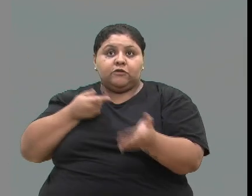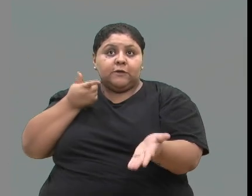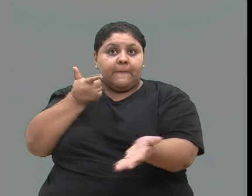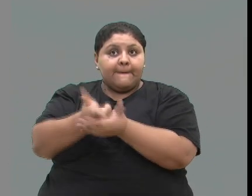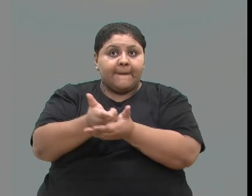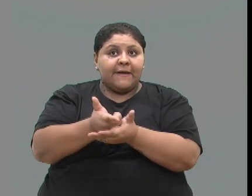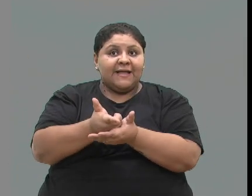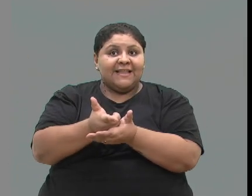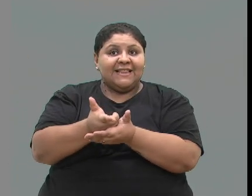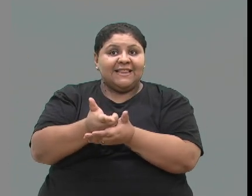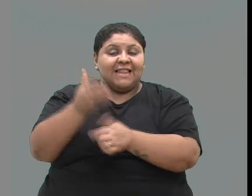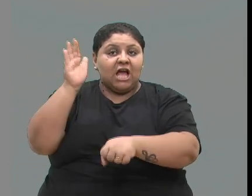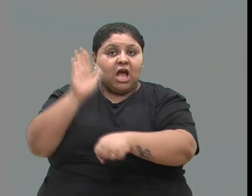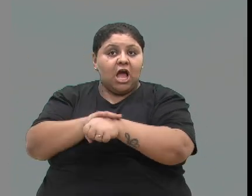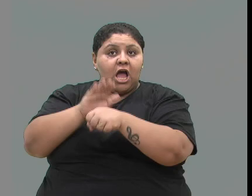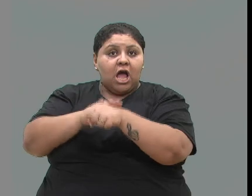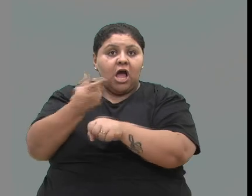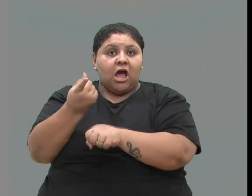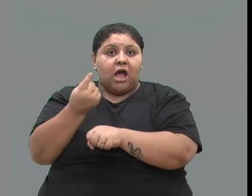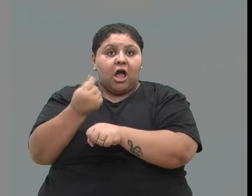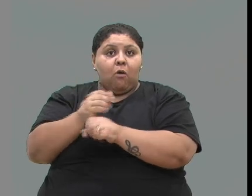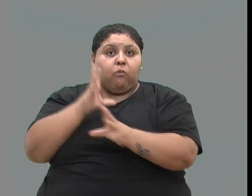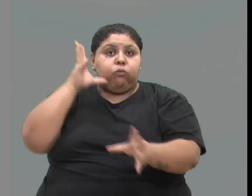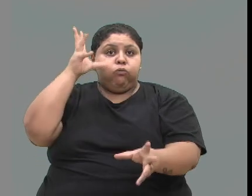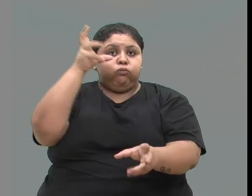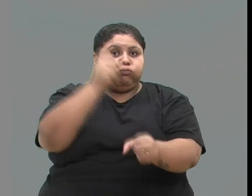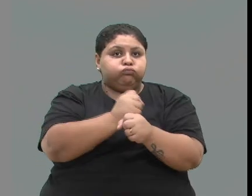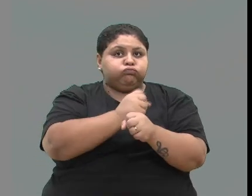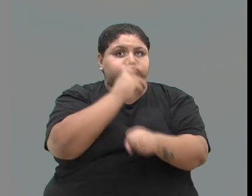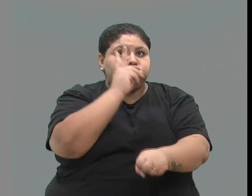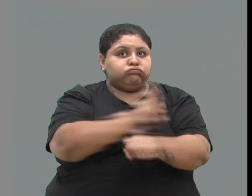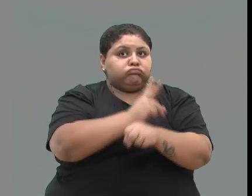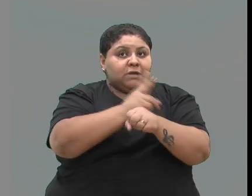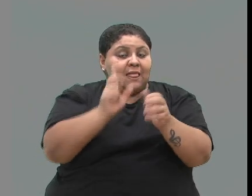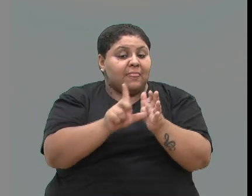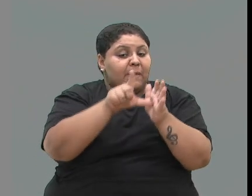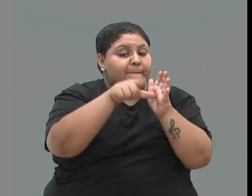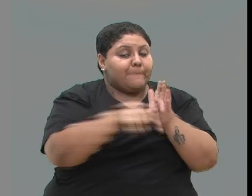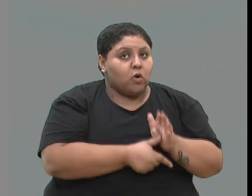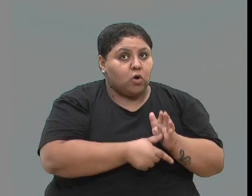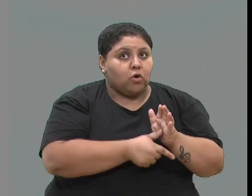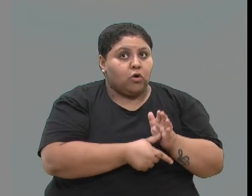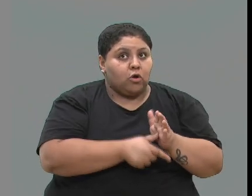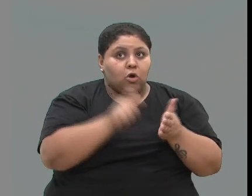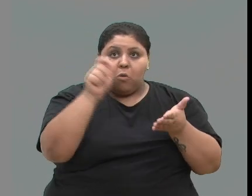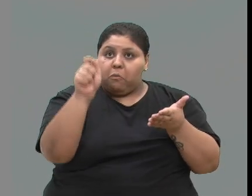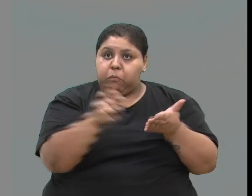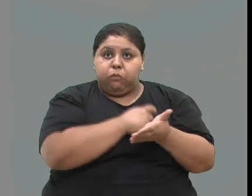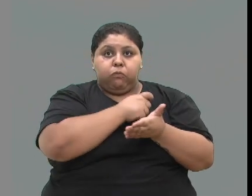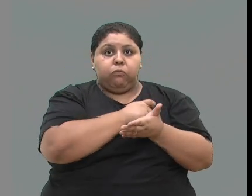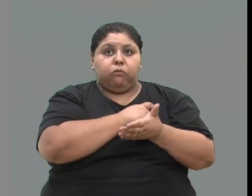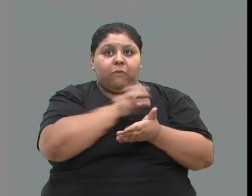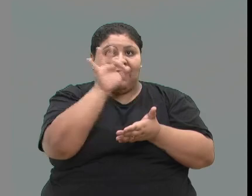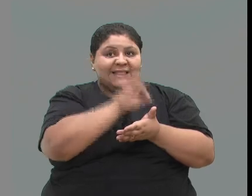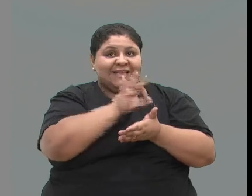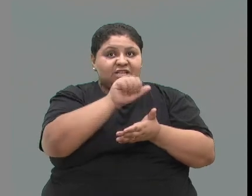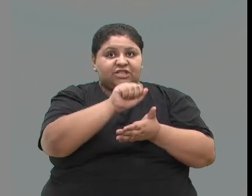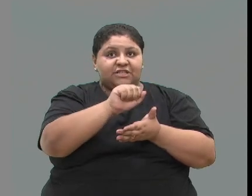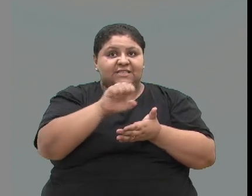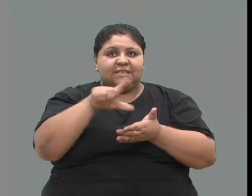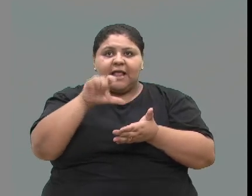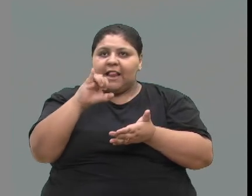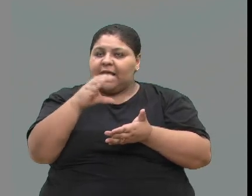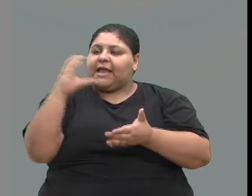guia na hora e o valor será somado ao crédito que vem depois, corrigido pela taxa Selic.